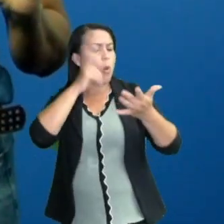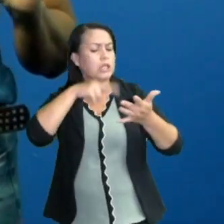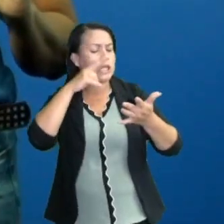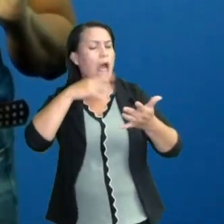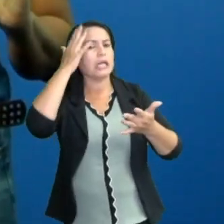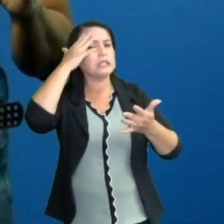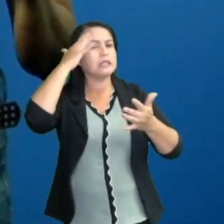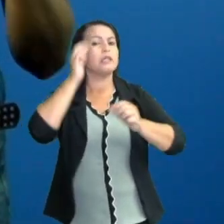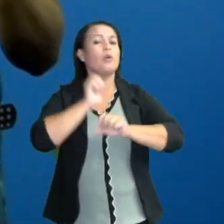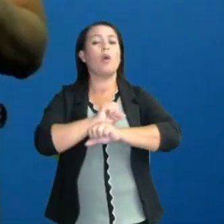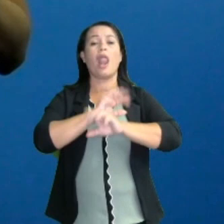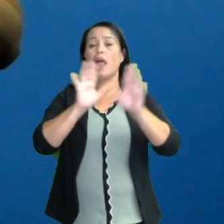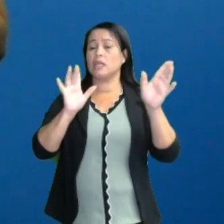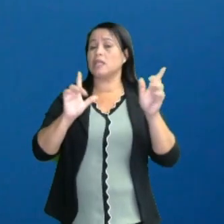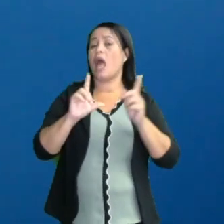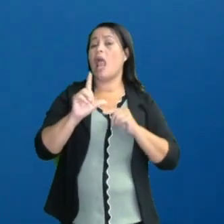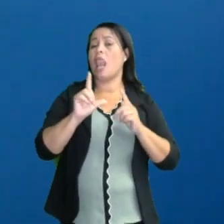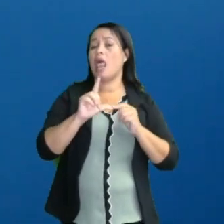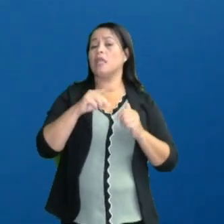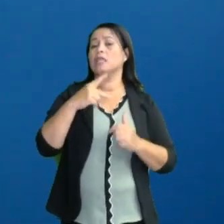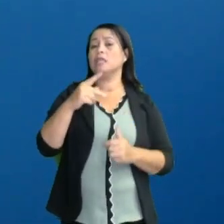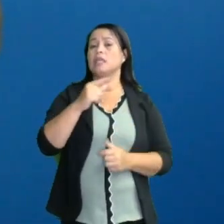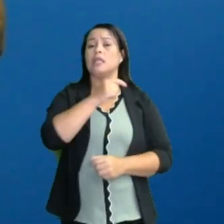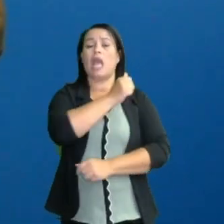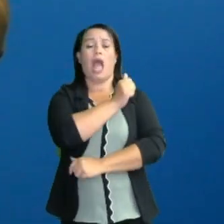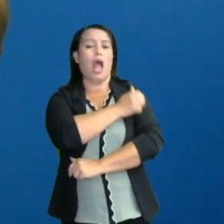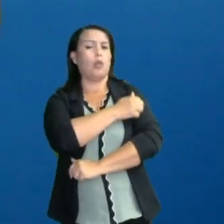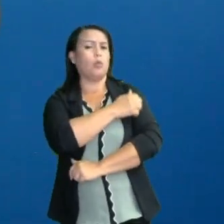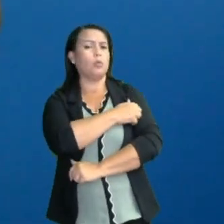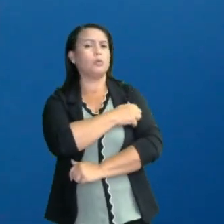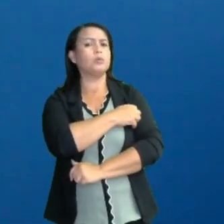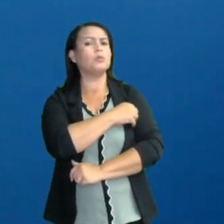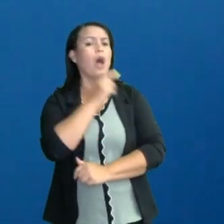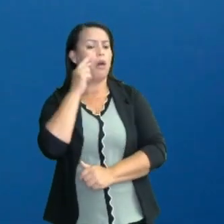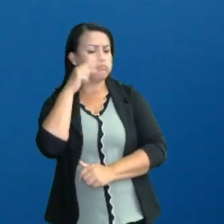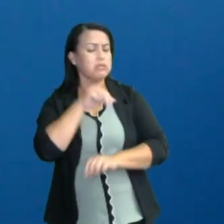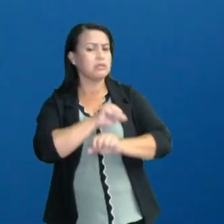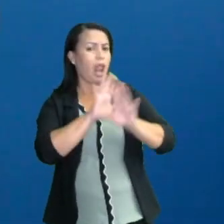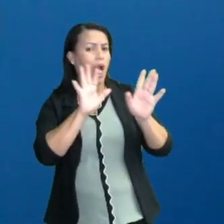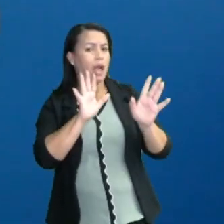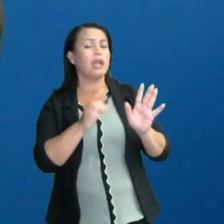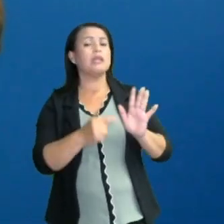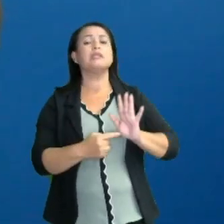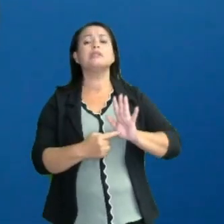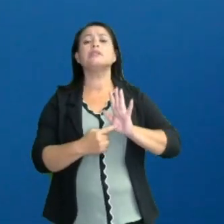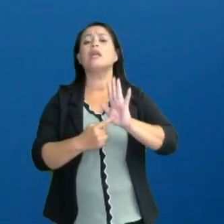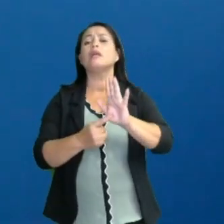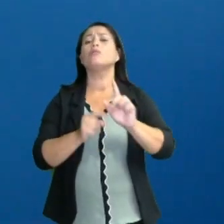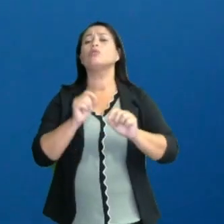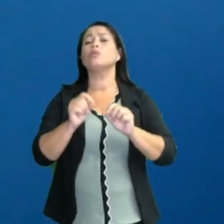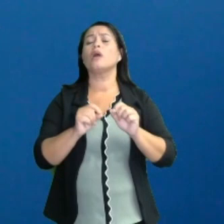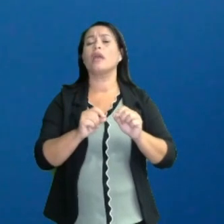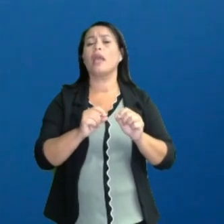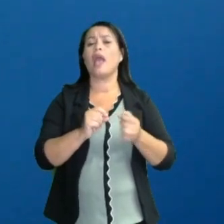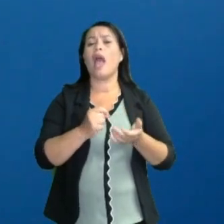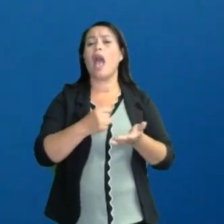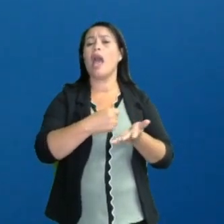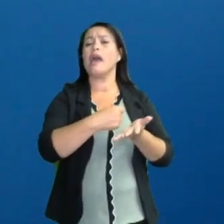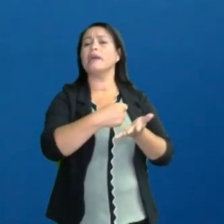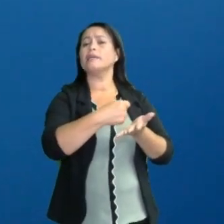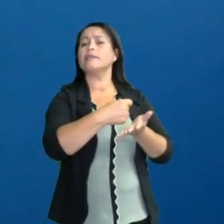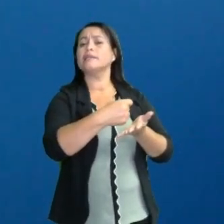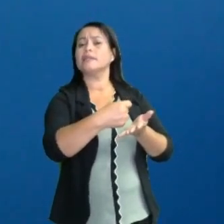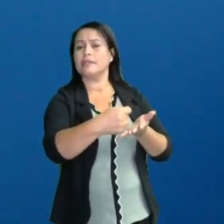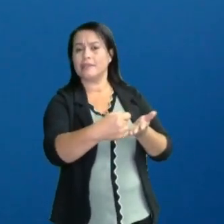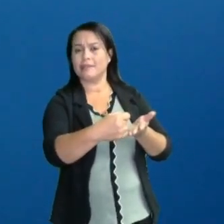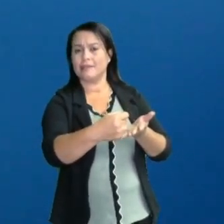todo mundo entende. Então, a letra daquele aluno é inteligível. Está se referindo à caligrafia, à forma